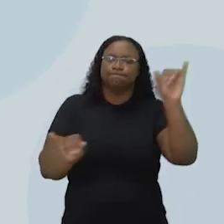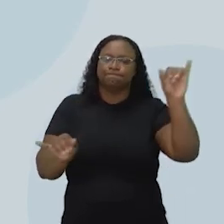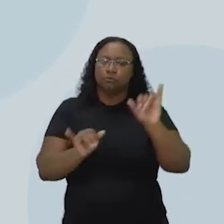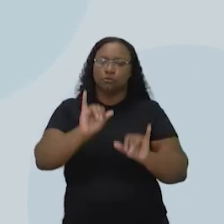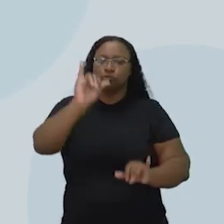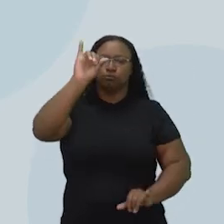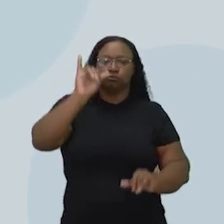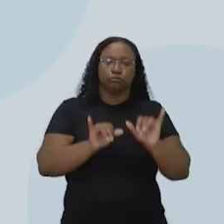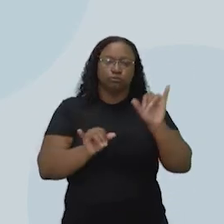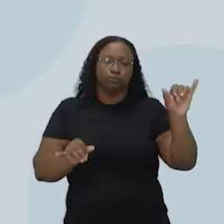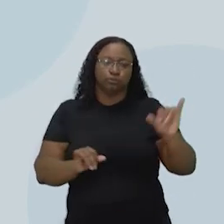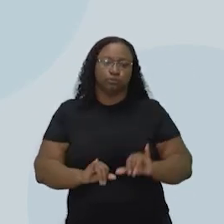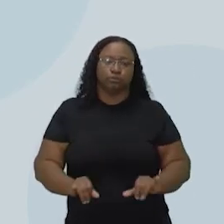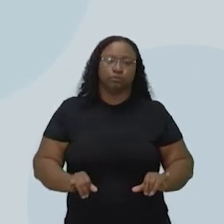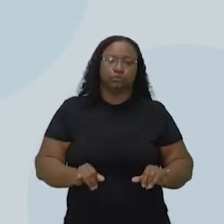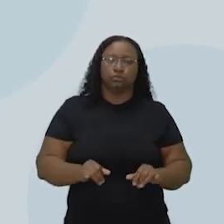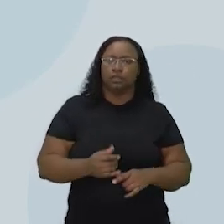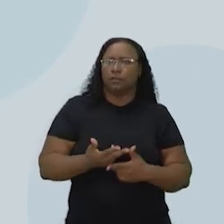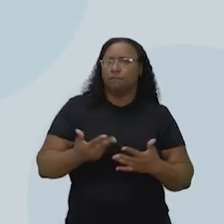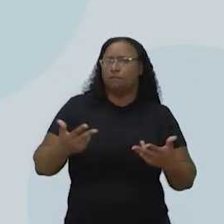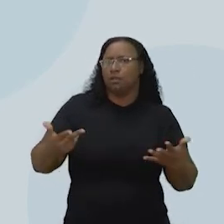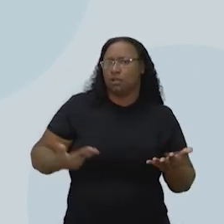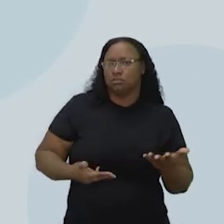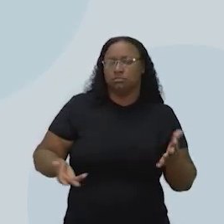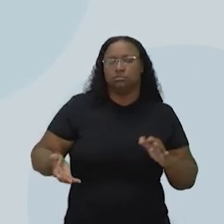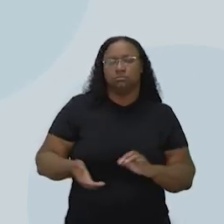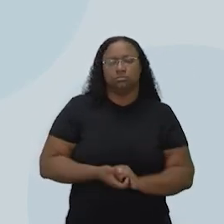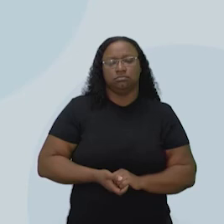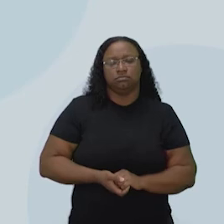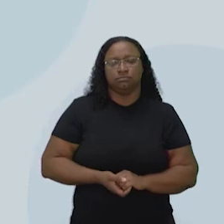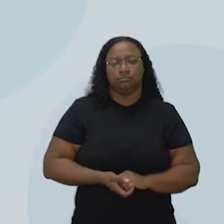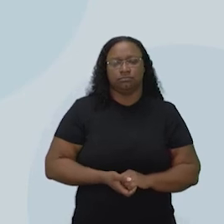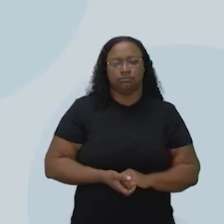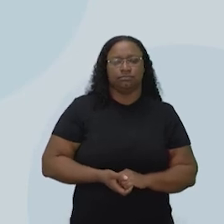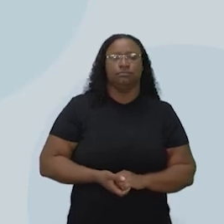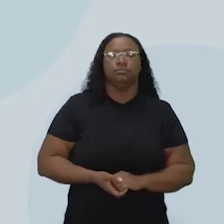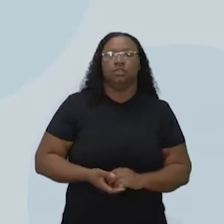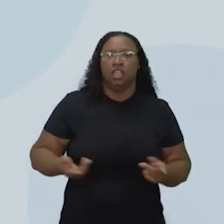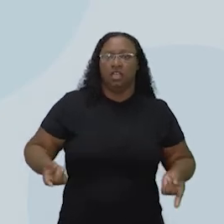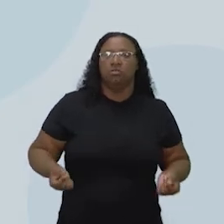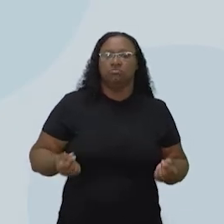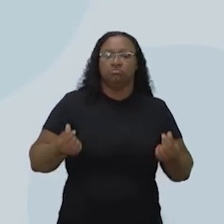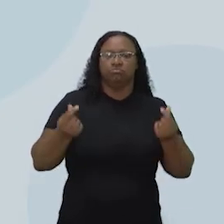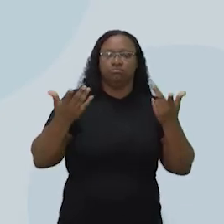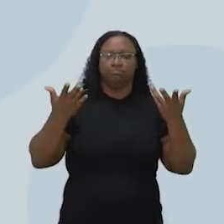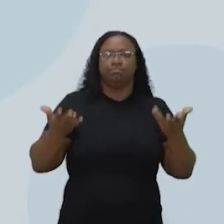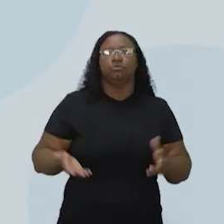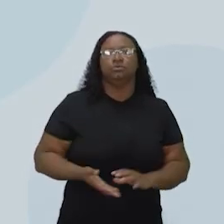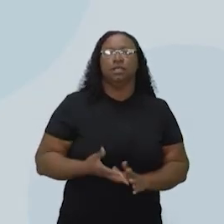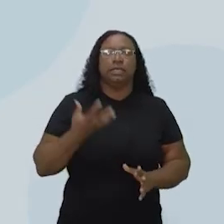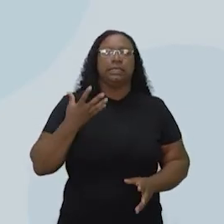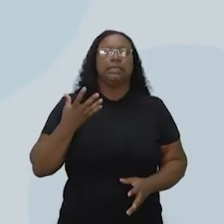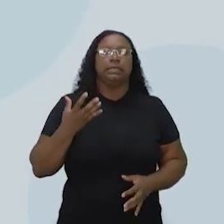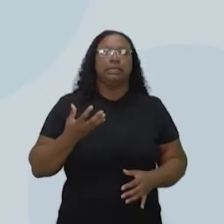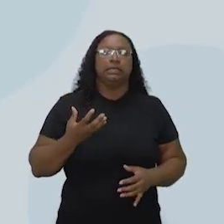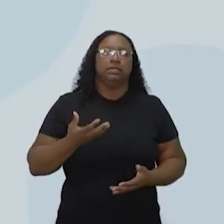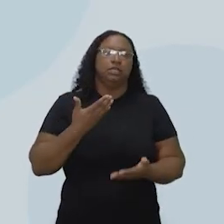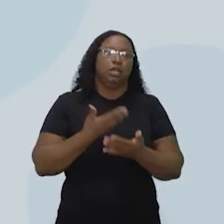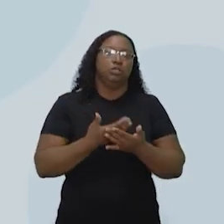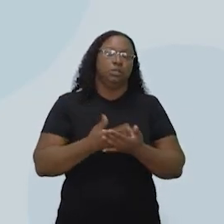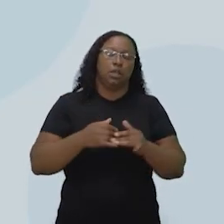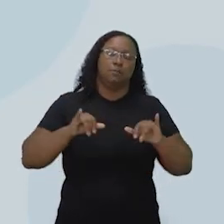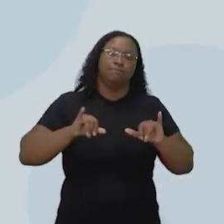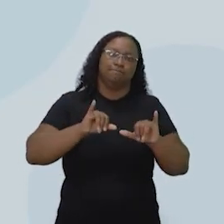materiais, outros produtos químicos. Então, assim, é uma área muito rica, né? Quem quiser estudar química,